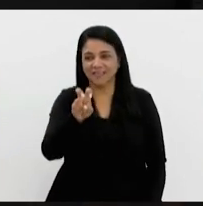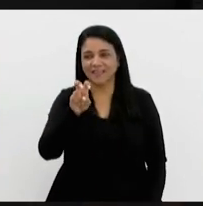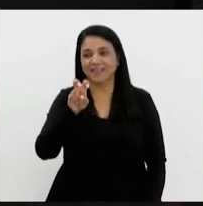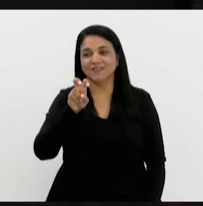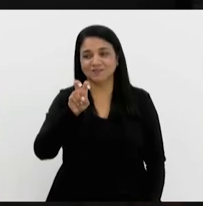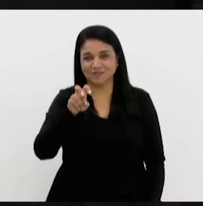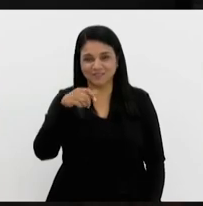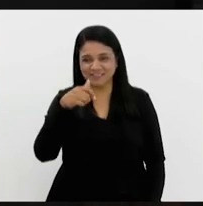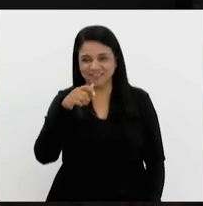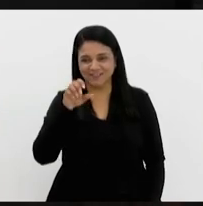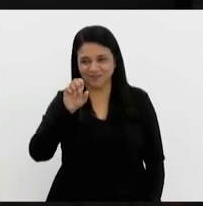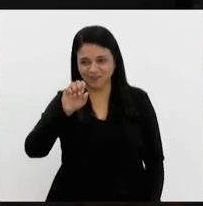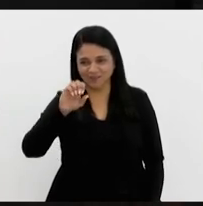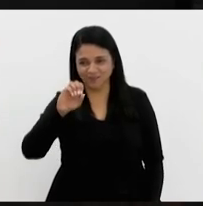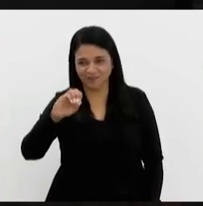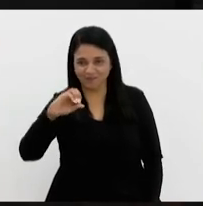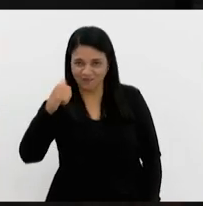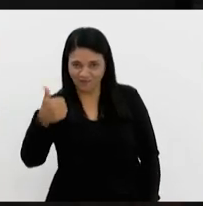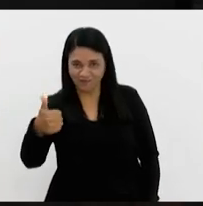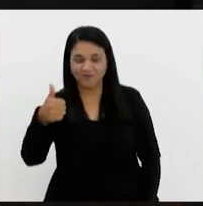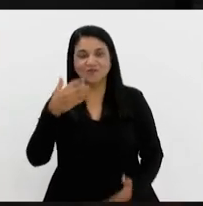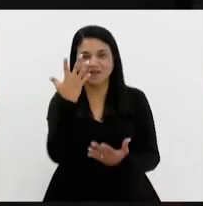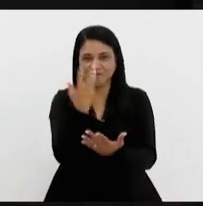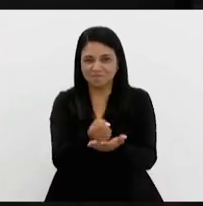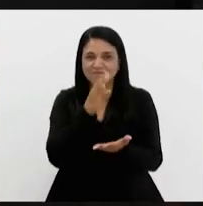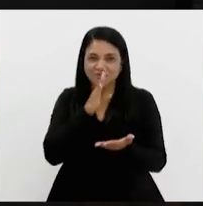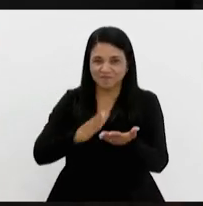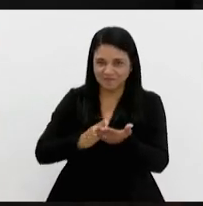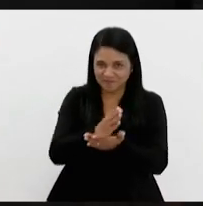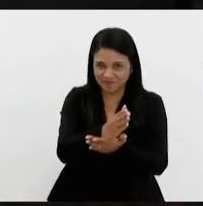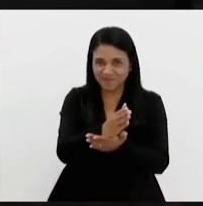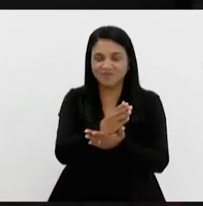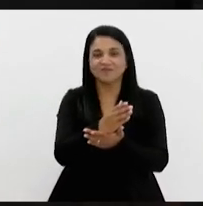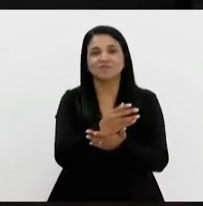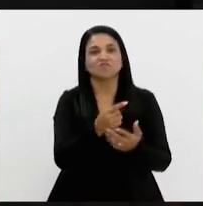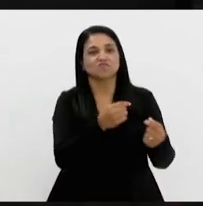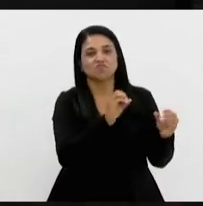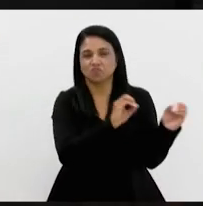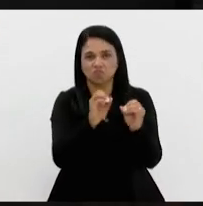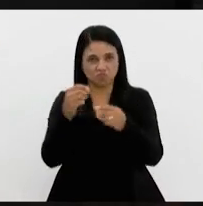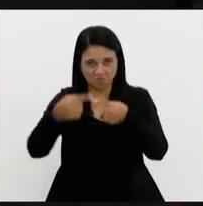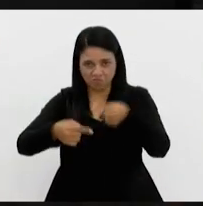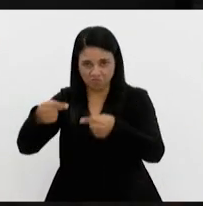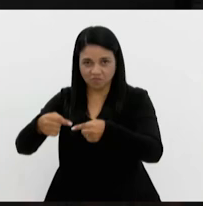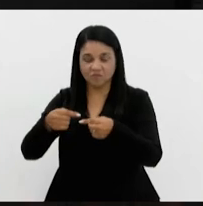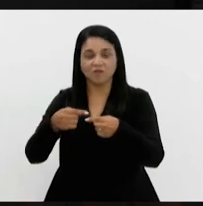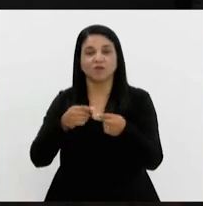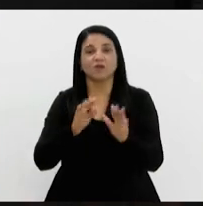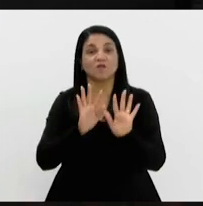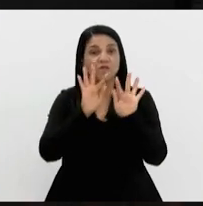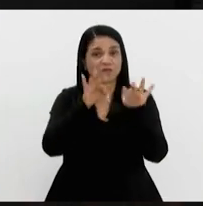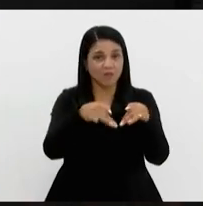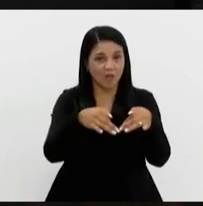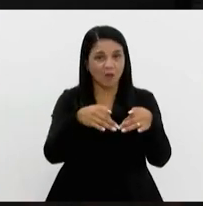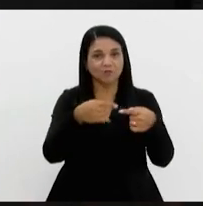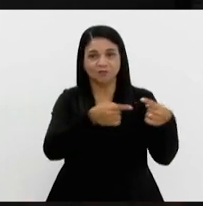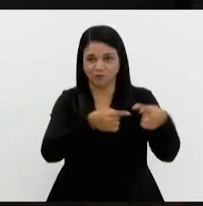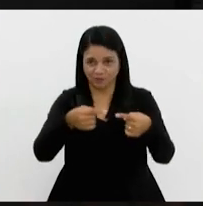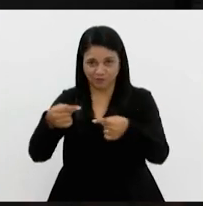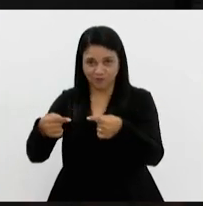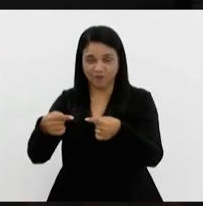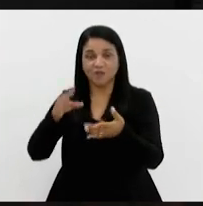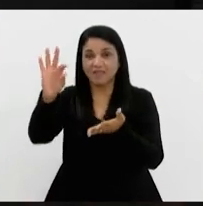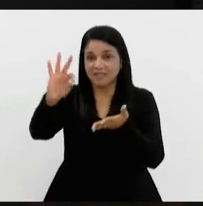2501/2023, todos que concordam, permaneçam como estão, aprovado. Nada mais havendo a tratar na ordem do dia, passa ao expediente final. Primeiro orador